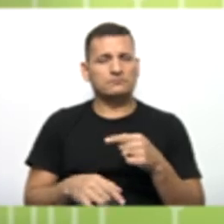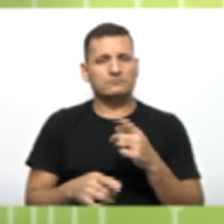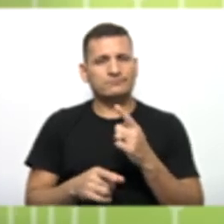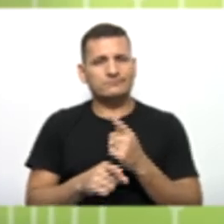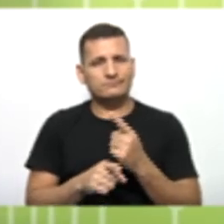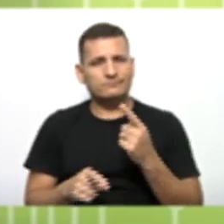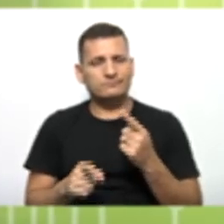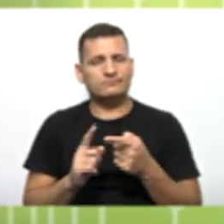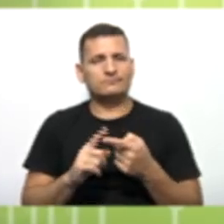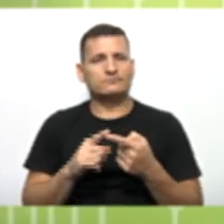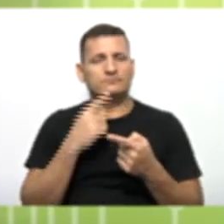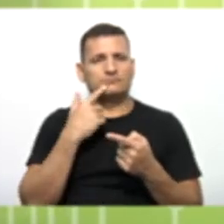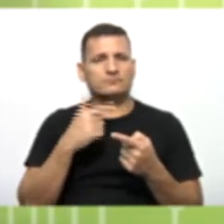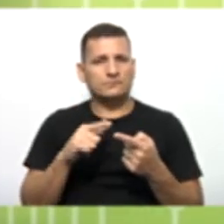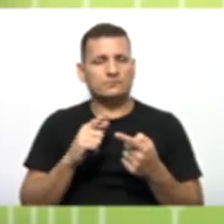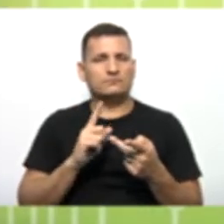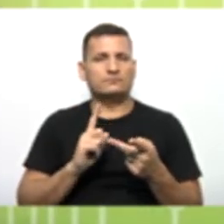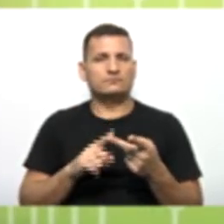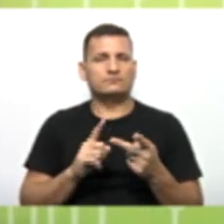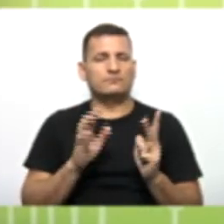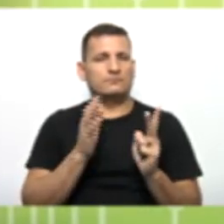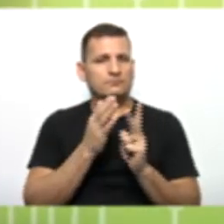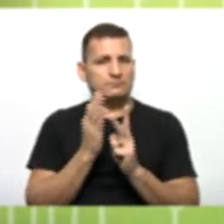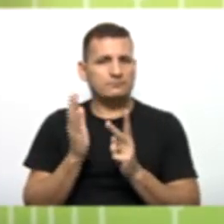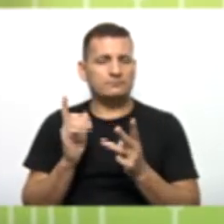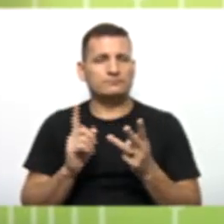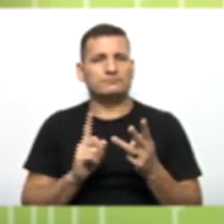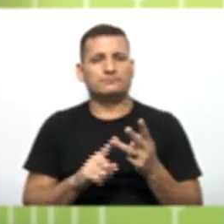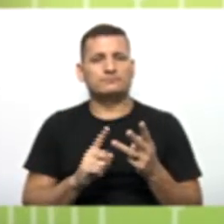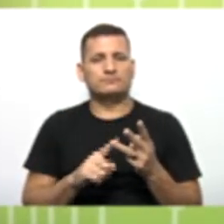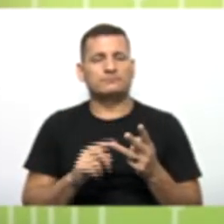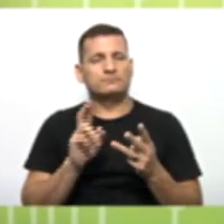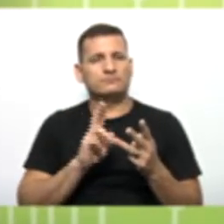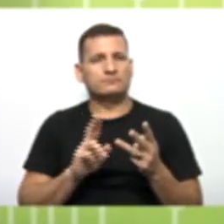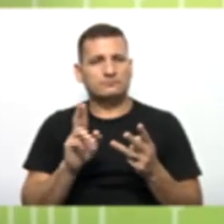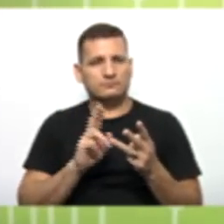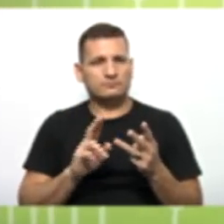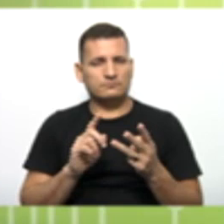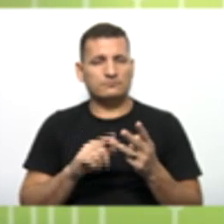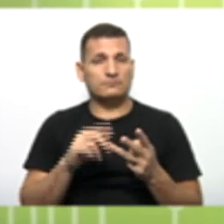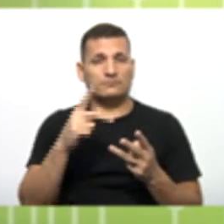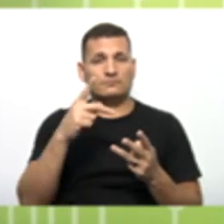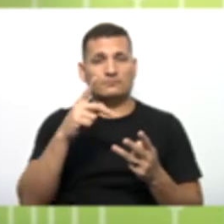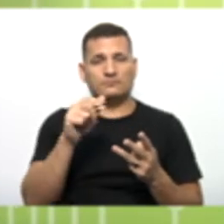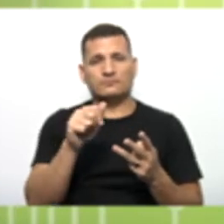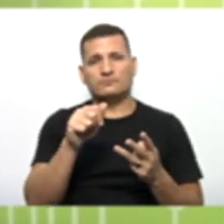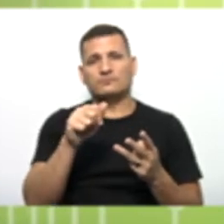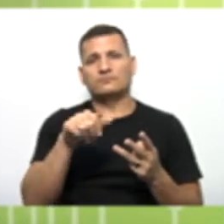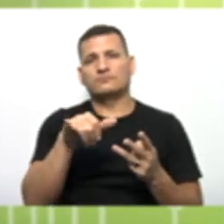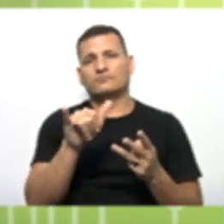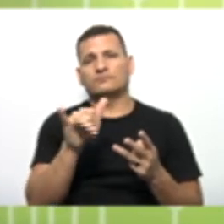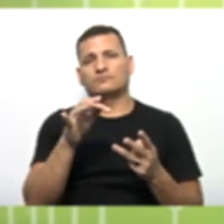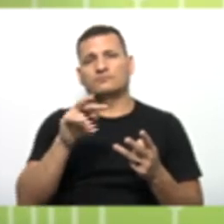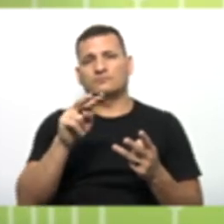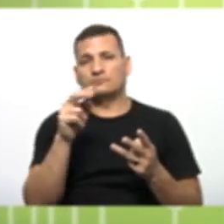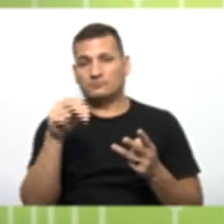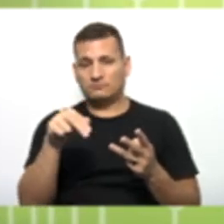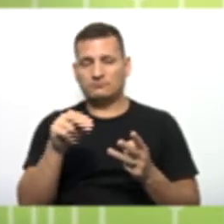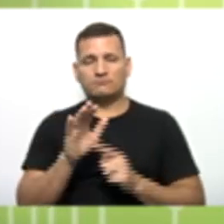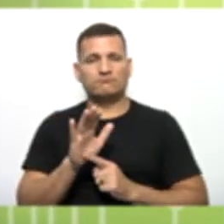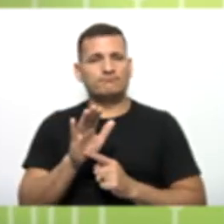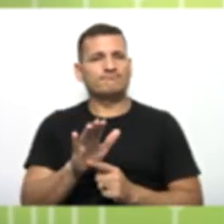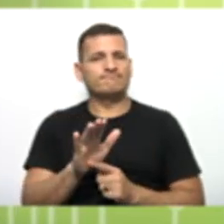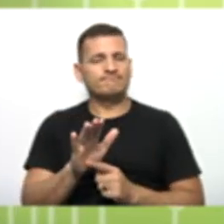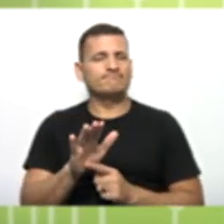linguagem, quais bibliotecas vão utilizar, certo? Isso aí em Python já vai ajudar muito mais ainda,